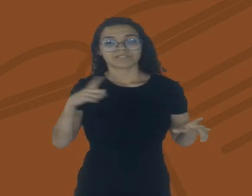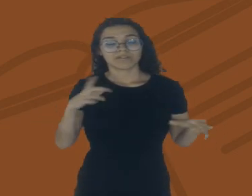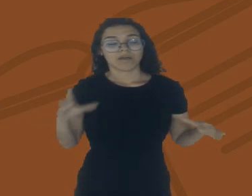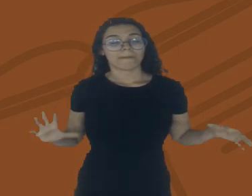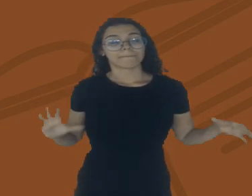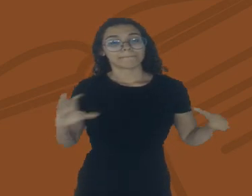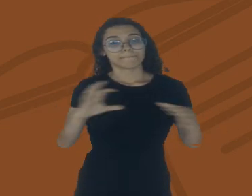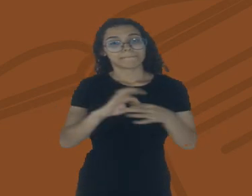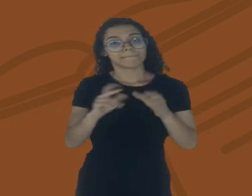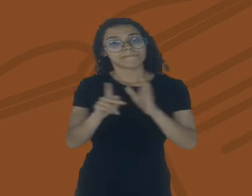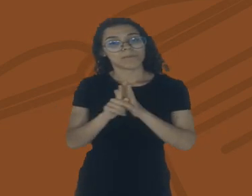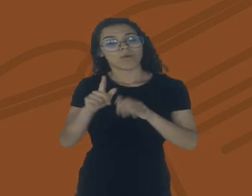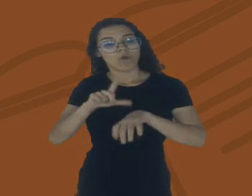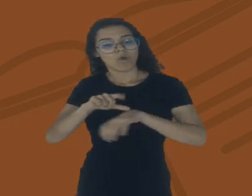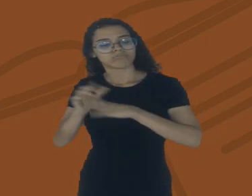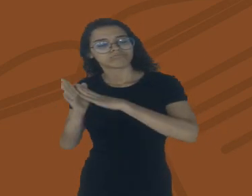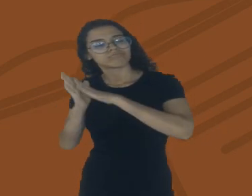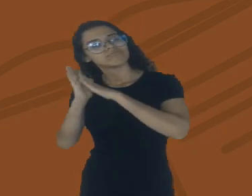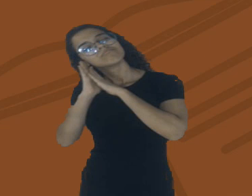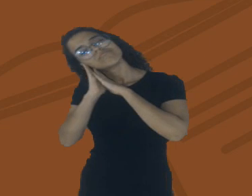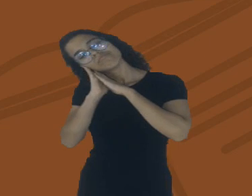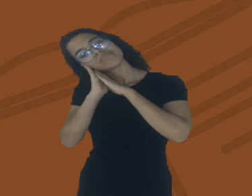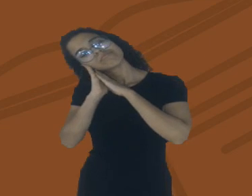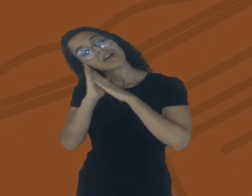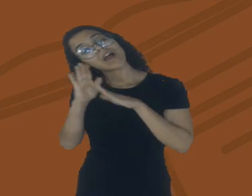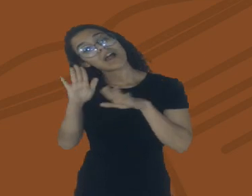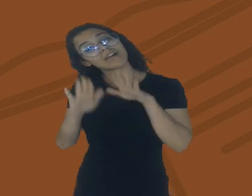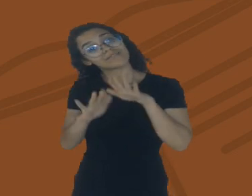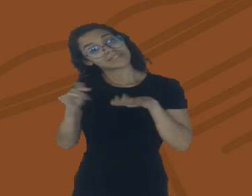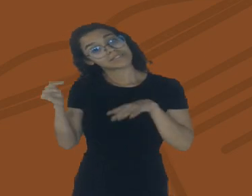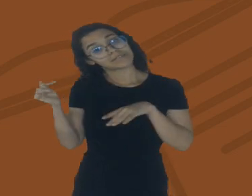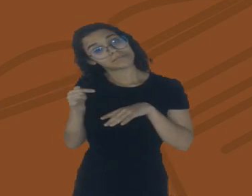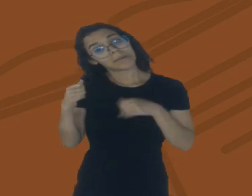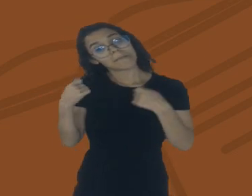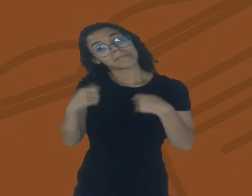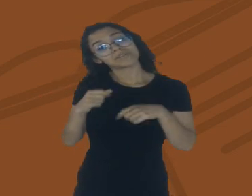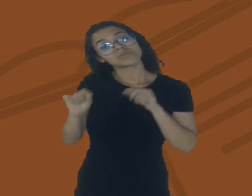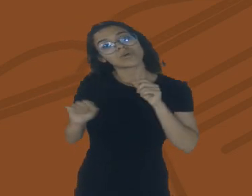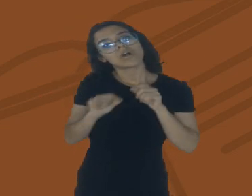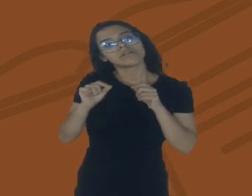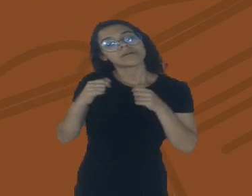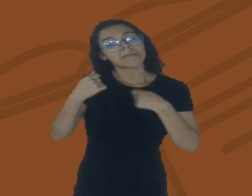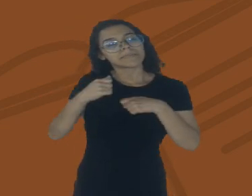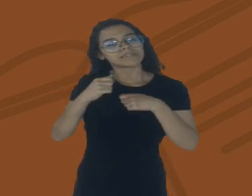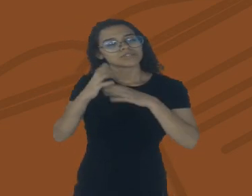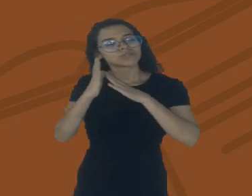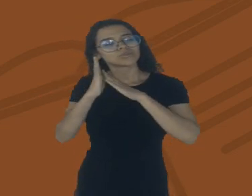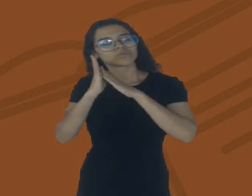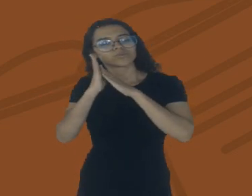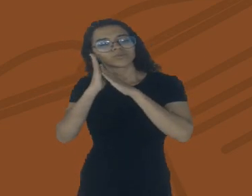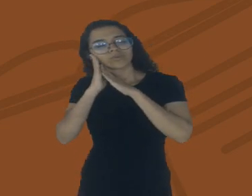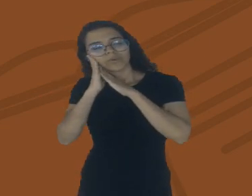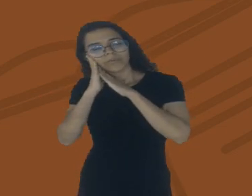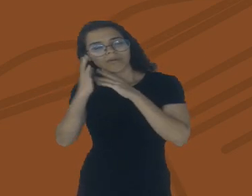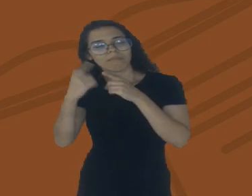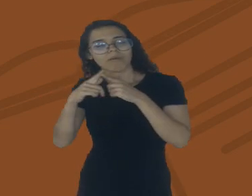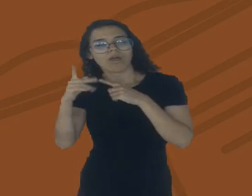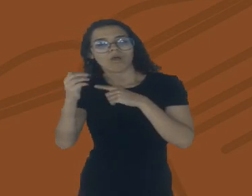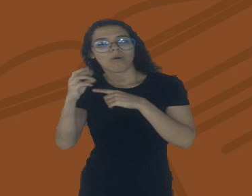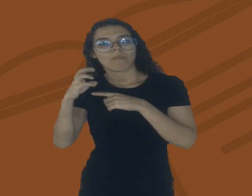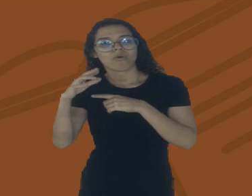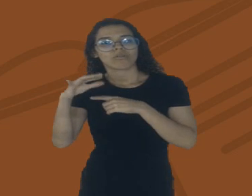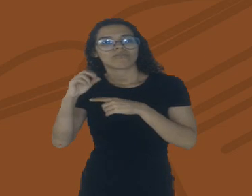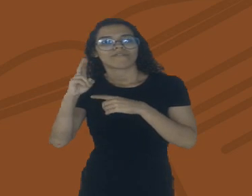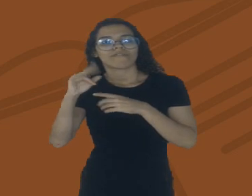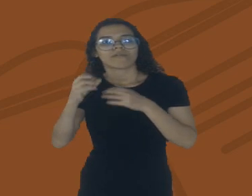atrelados ao nosso sono. E às vezes eles precisam de que a gente durma para que ele se desenvolva.